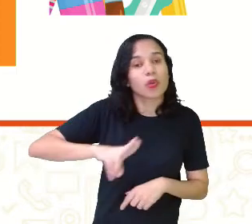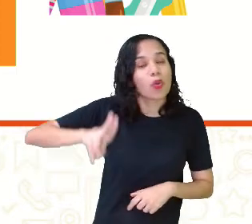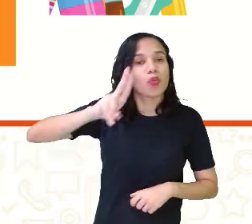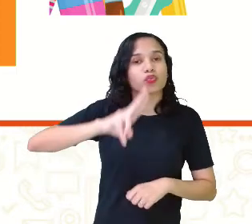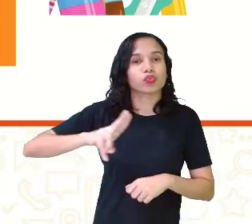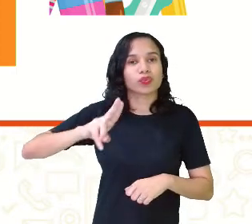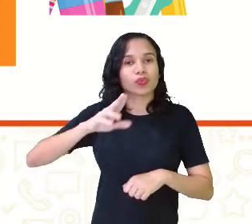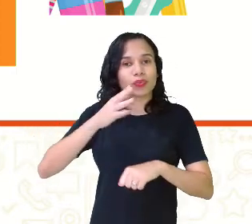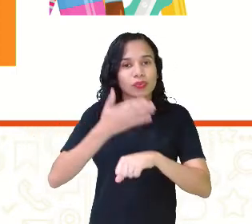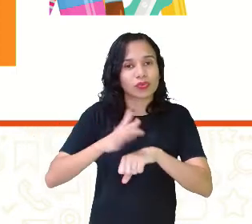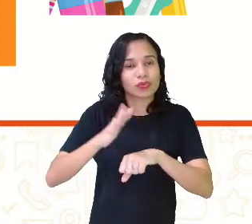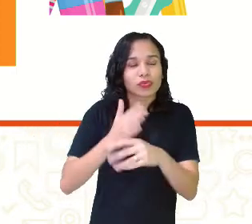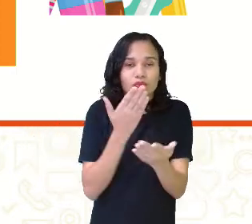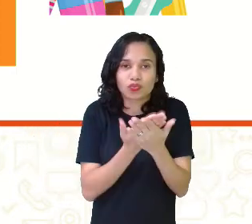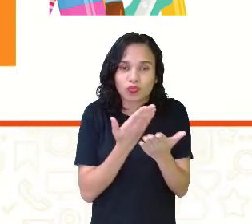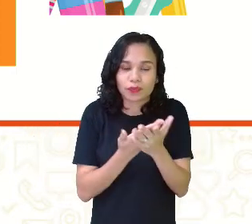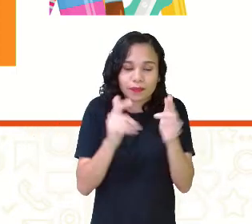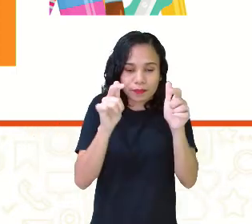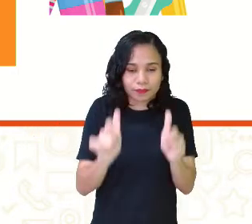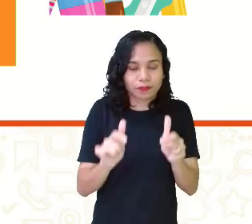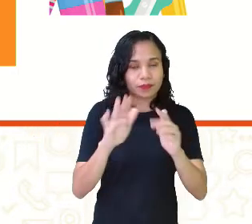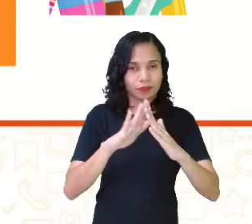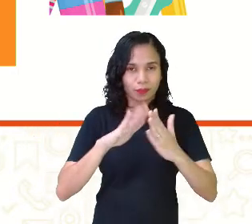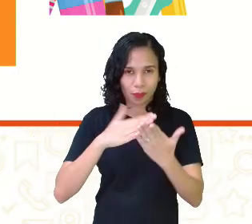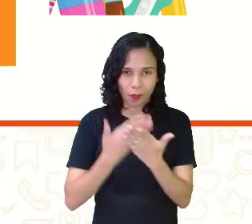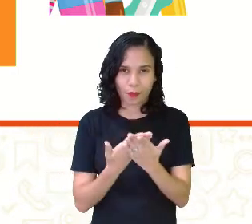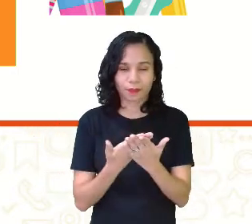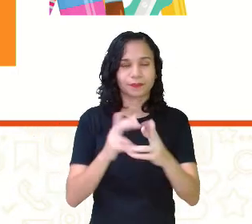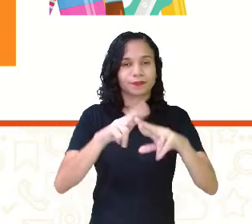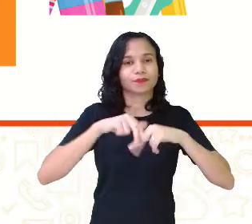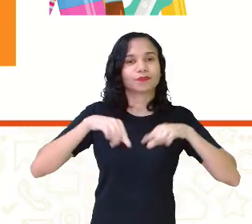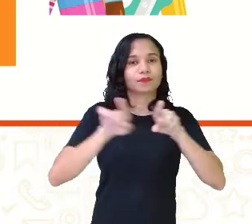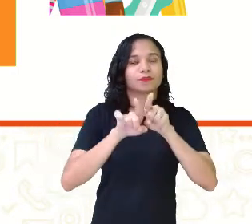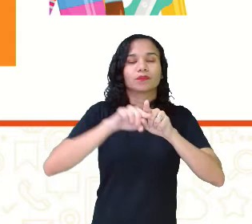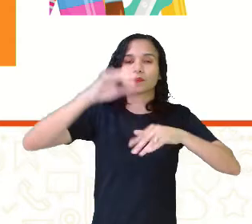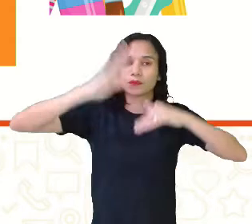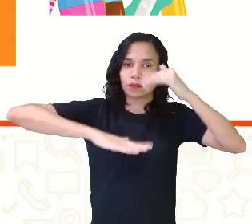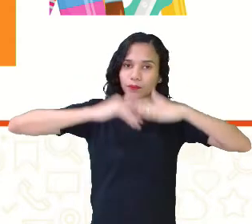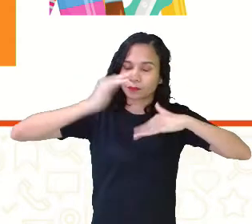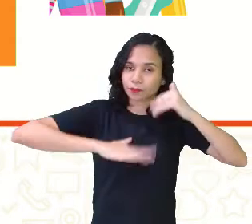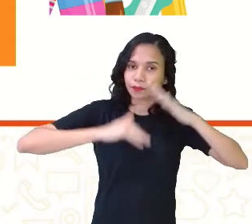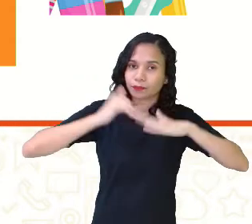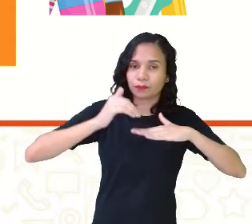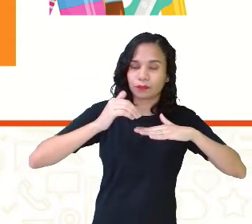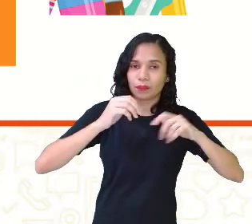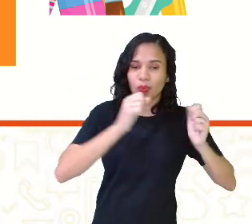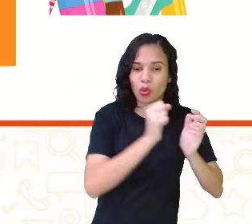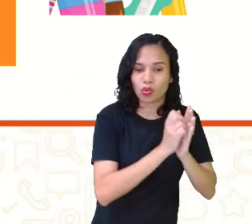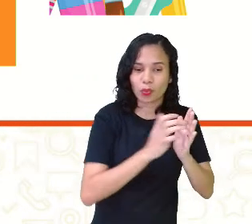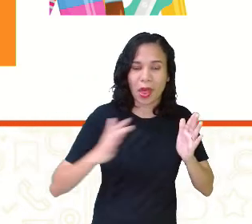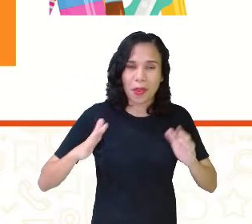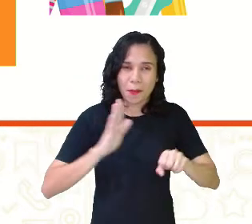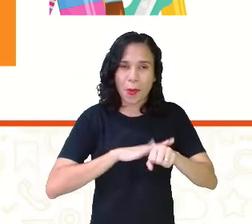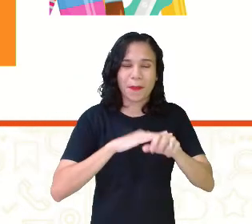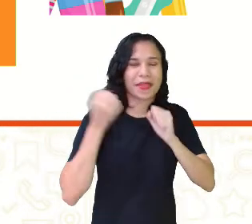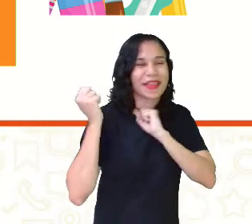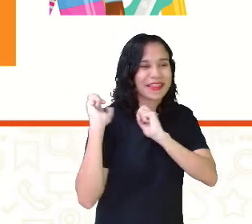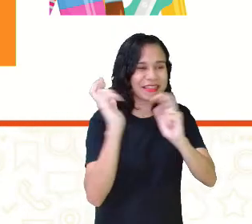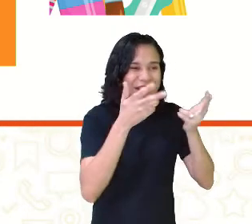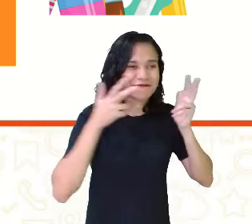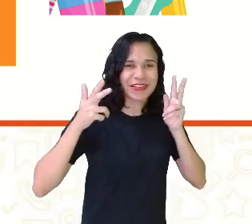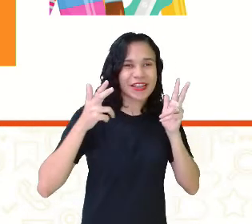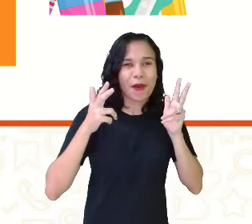ferramentas para o estudo, né, no ambiente escolar. E no profissional também, durante os momentos de lazer, os momentos